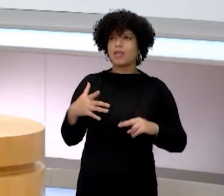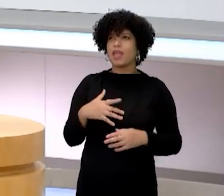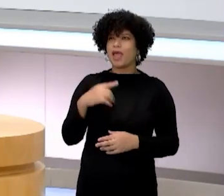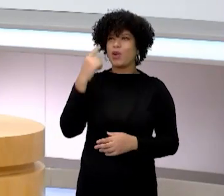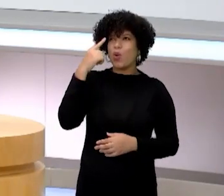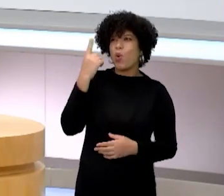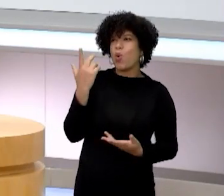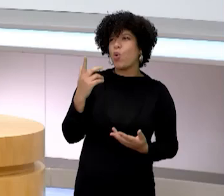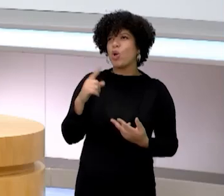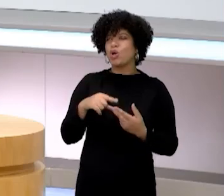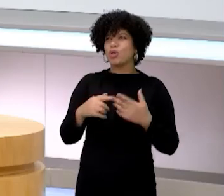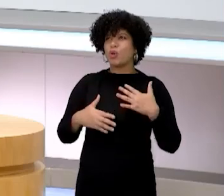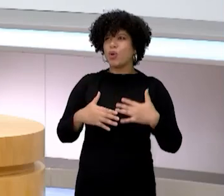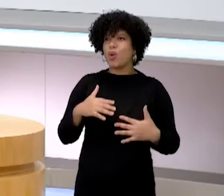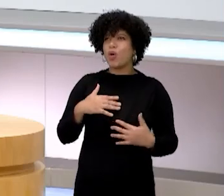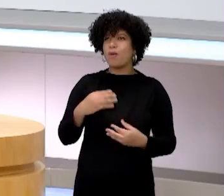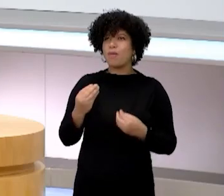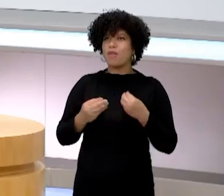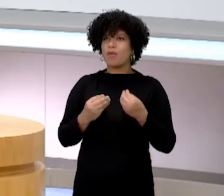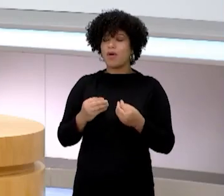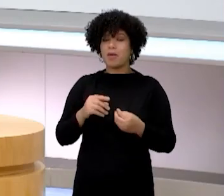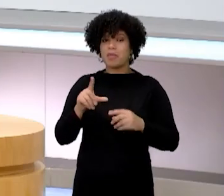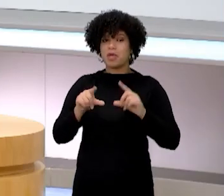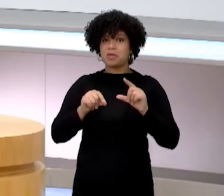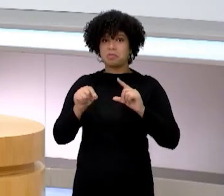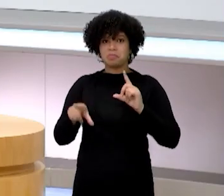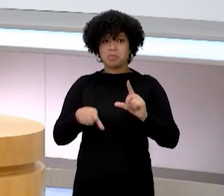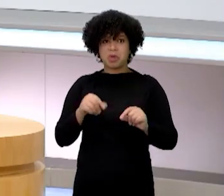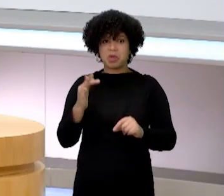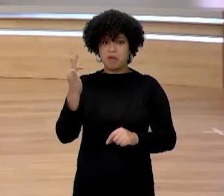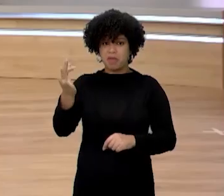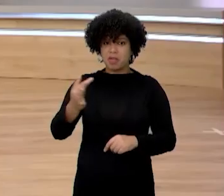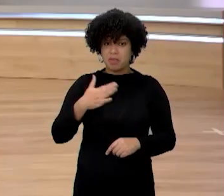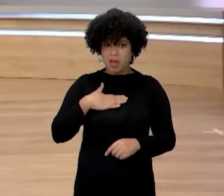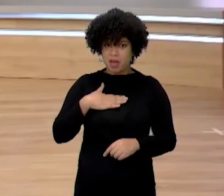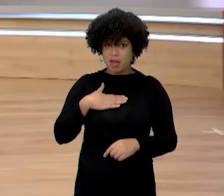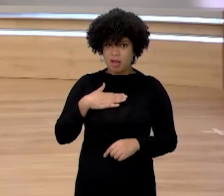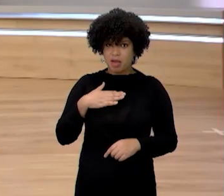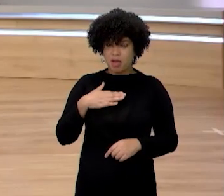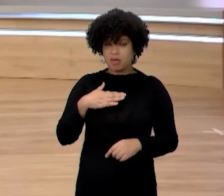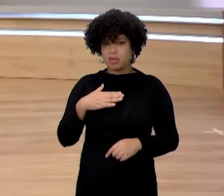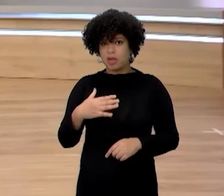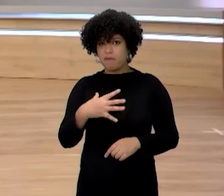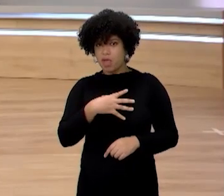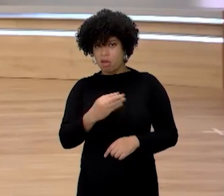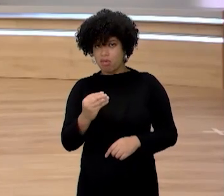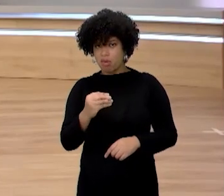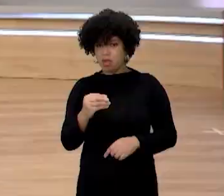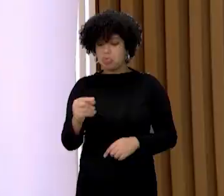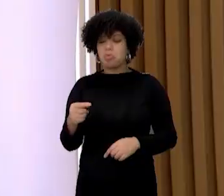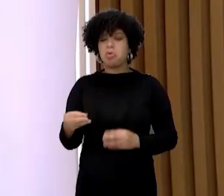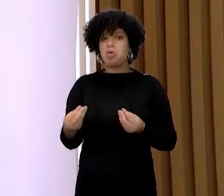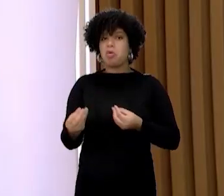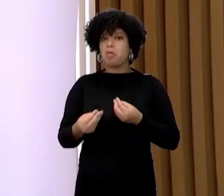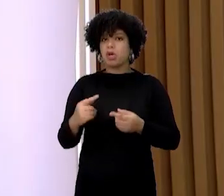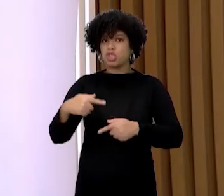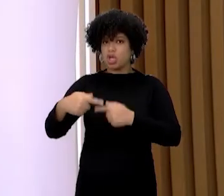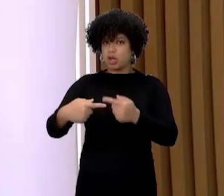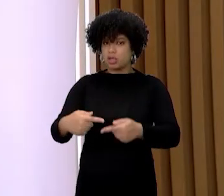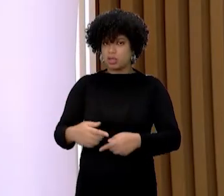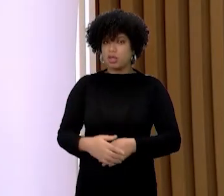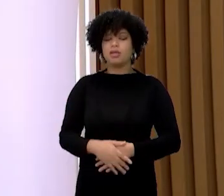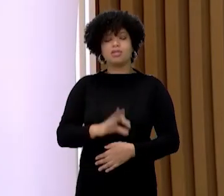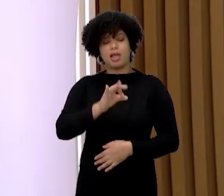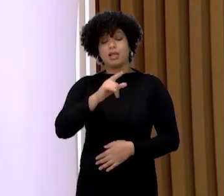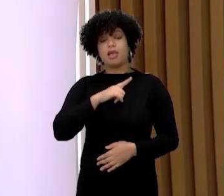o patrimônio genético que o meu futuro filho, por exemplo, vai ter. Sim, já pensou? É a questão, tem filmes que falam disso, né? Tem